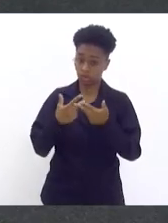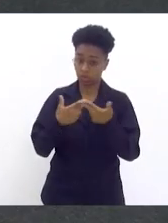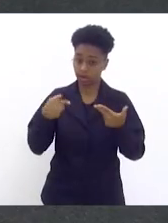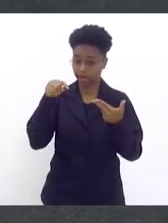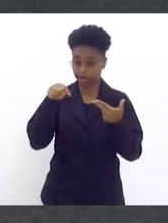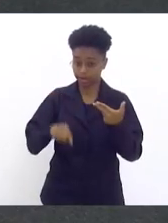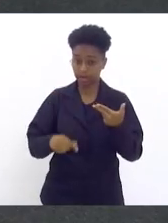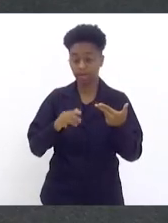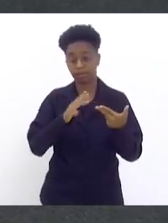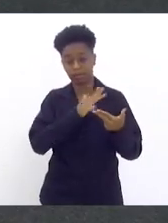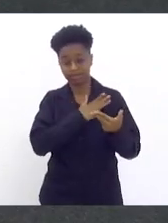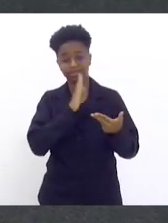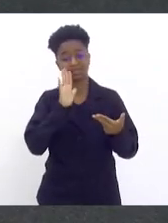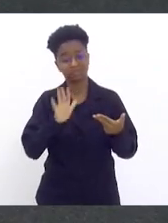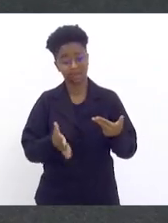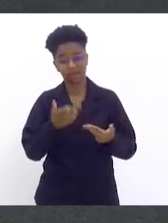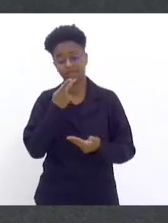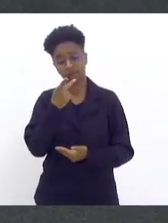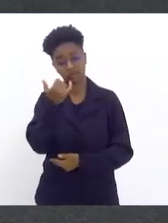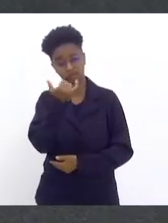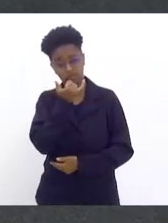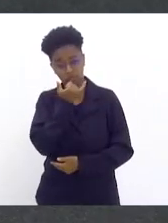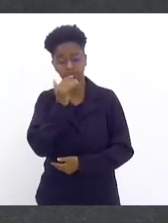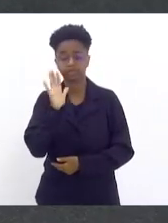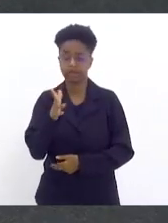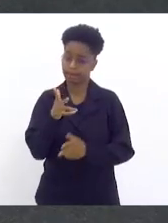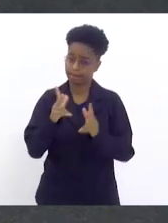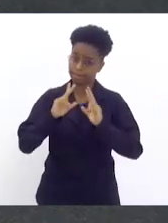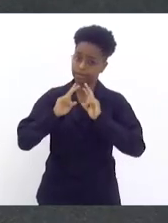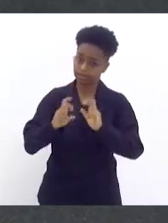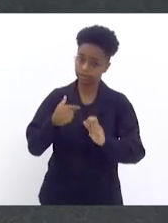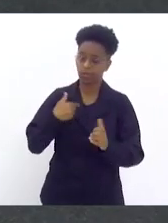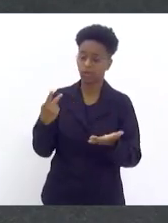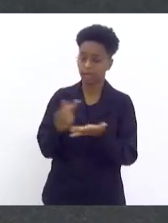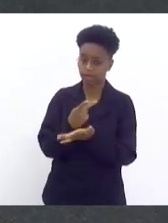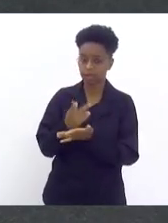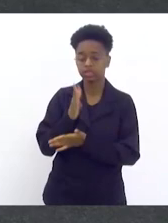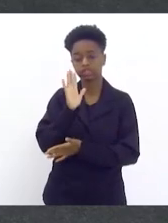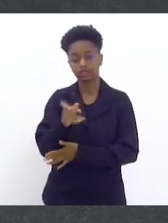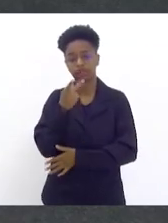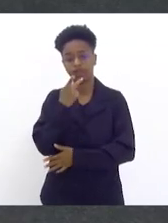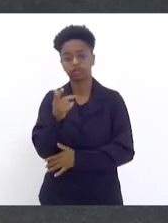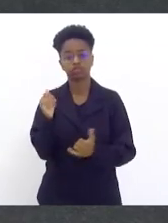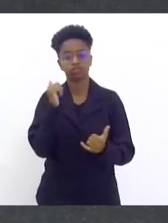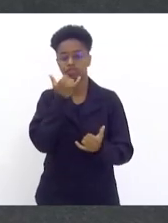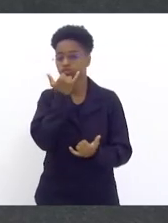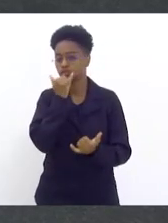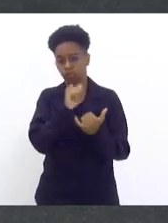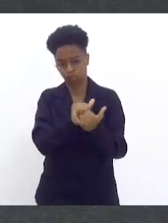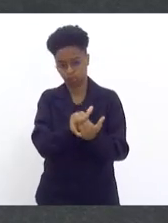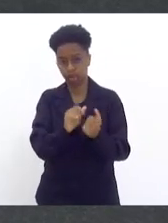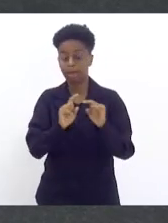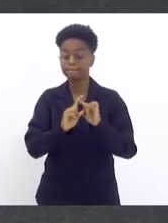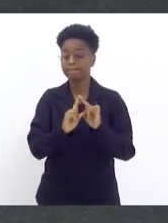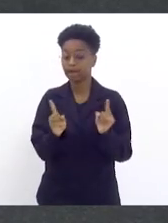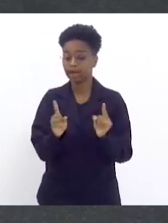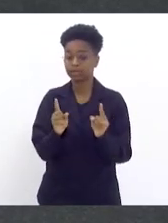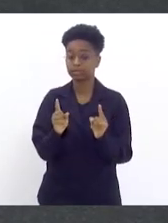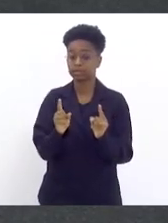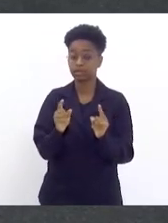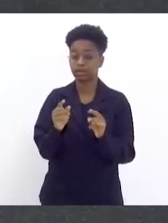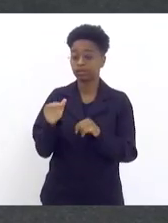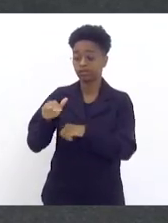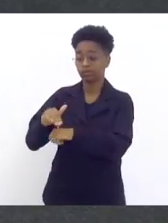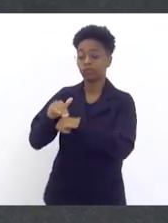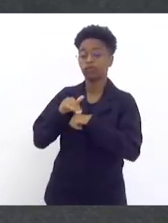o presidente já se retratou já reconheceu o erro já pediu desculpas mas enfim o que foi colocado para mim